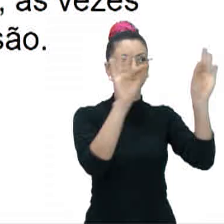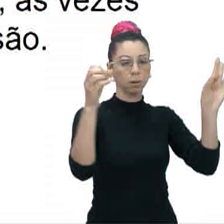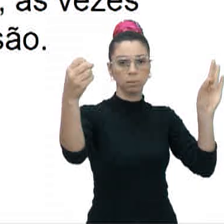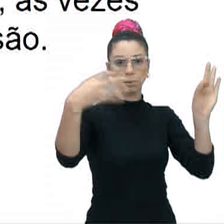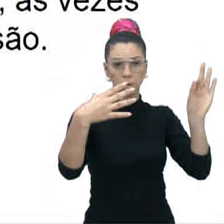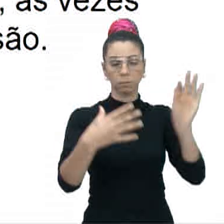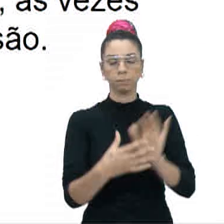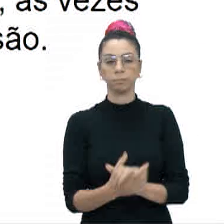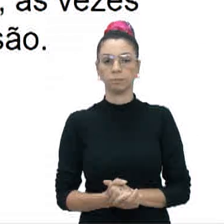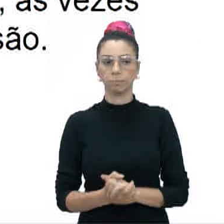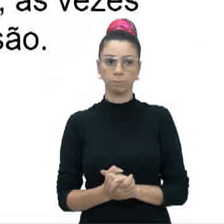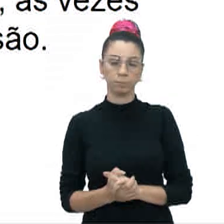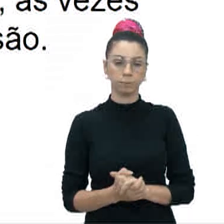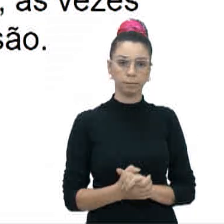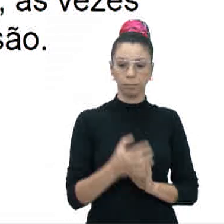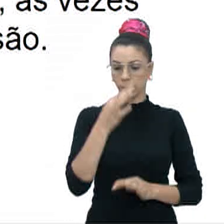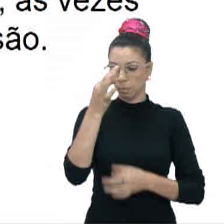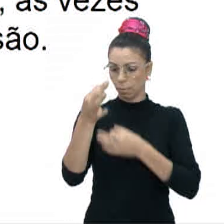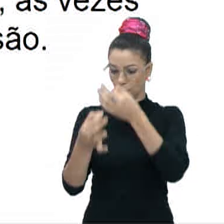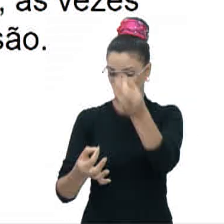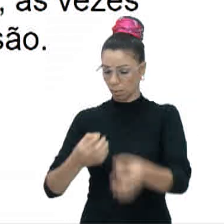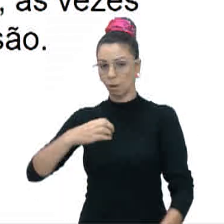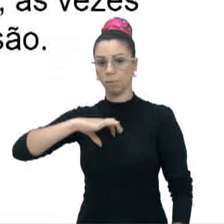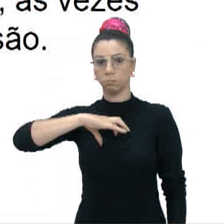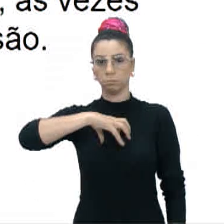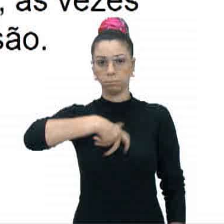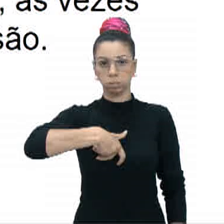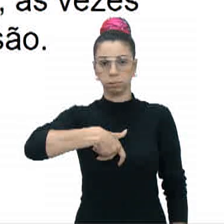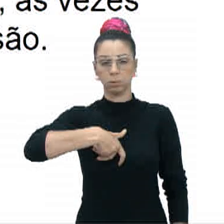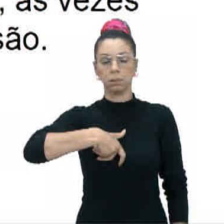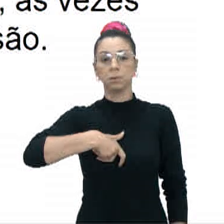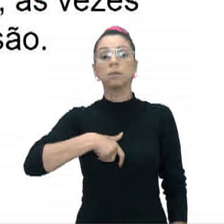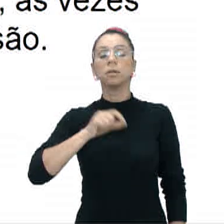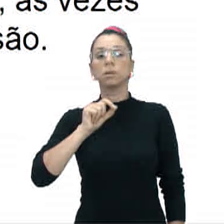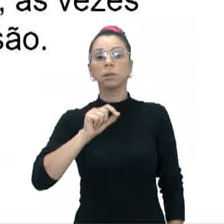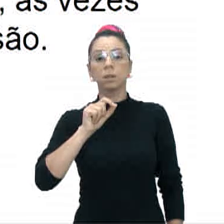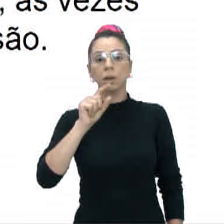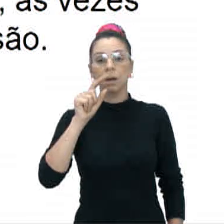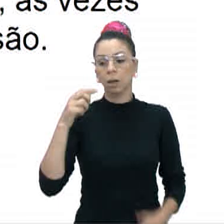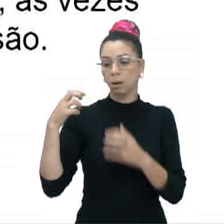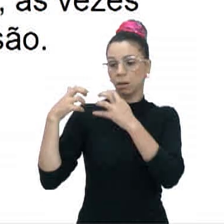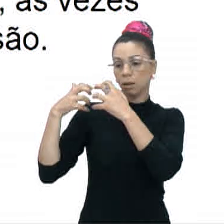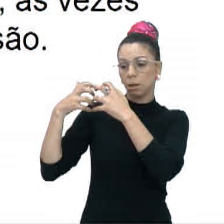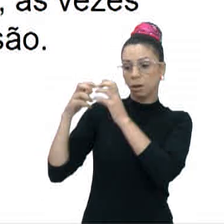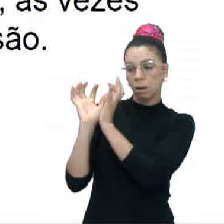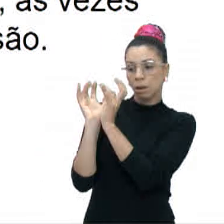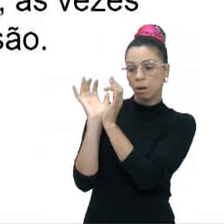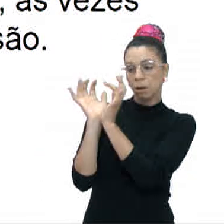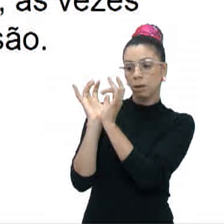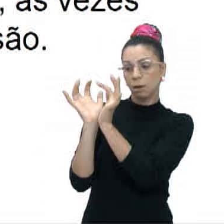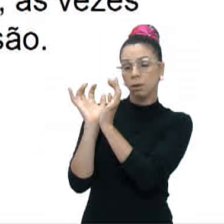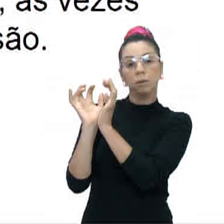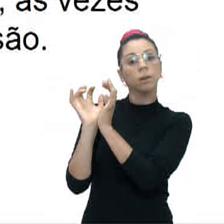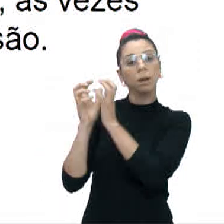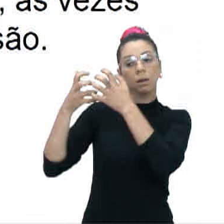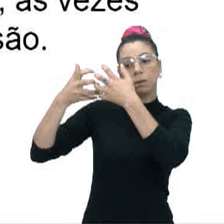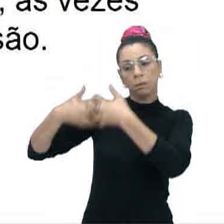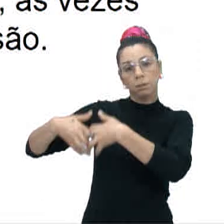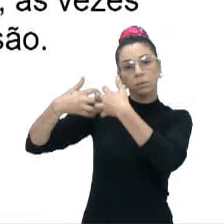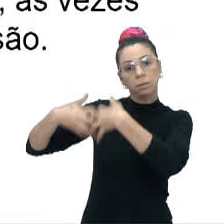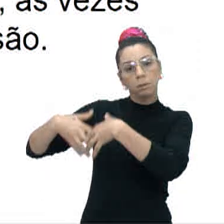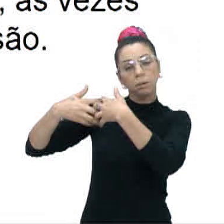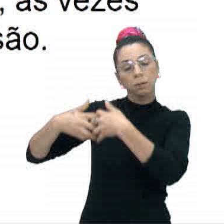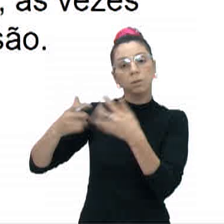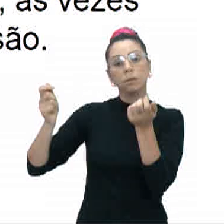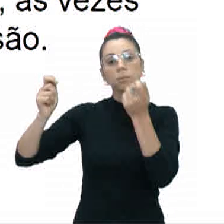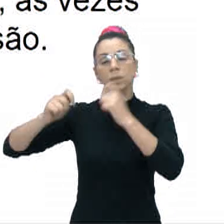inéditas. Crítica ao behaviorismo feita por Chomsky afirma que a mente é cognitiva e que os estados mentais não podem ser